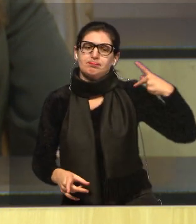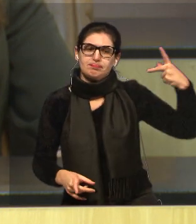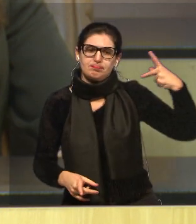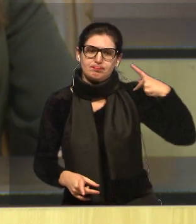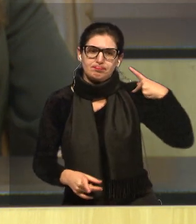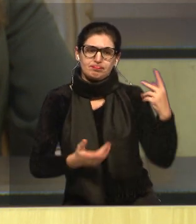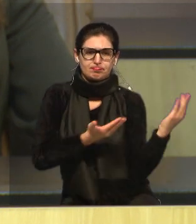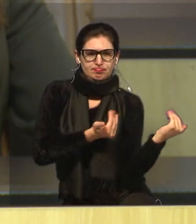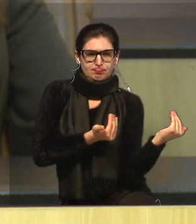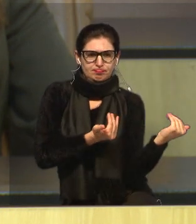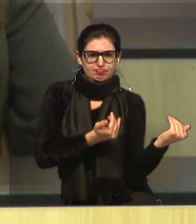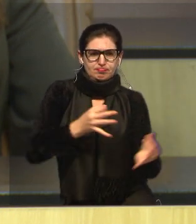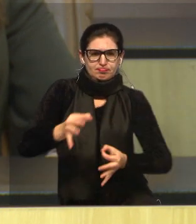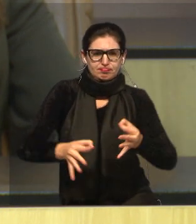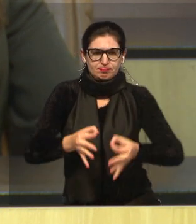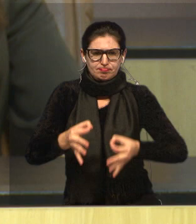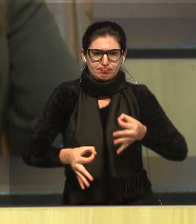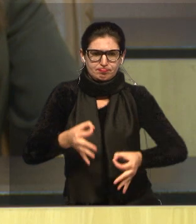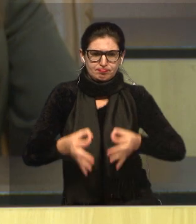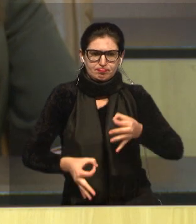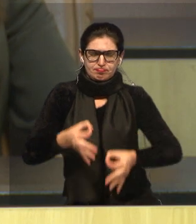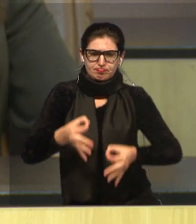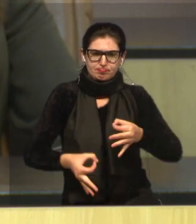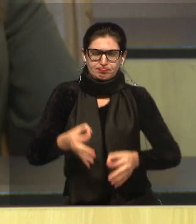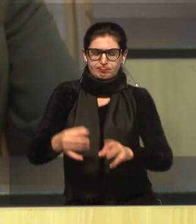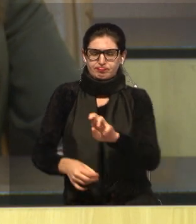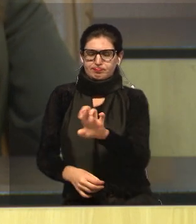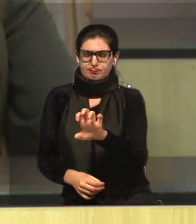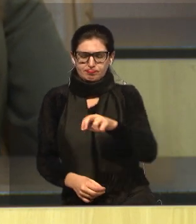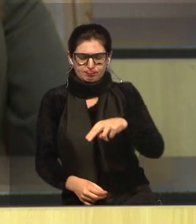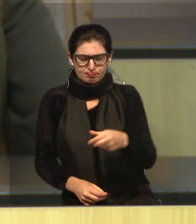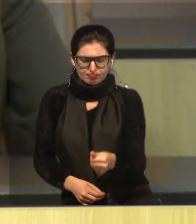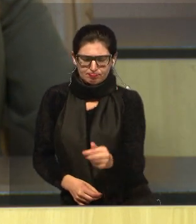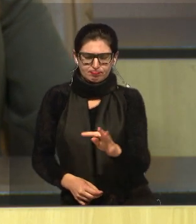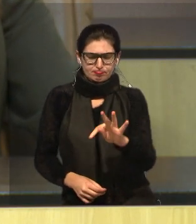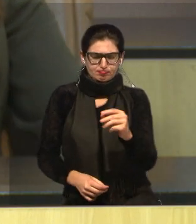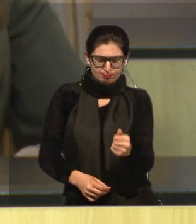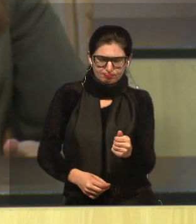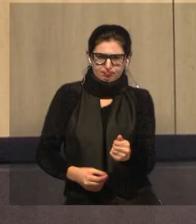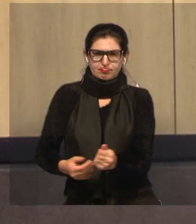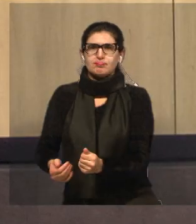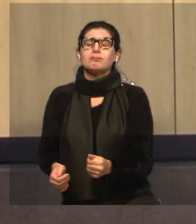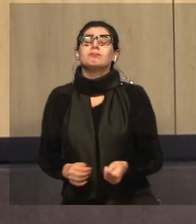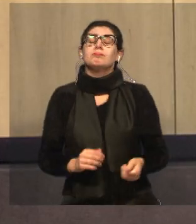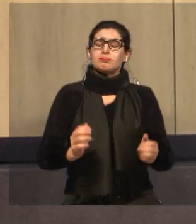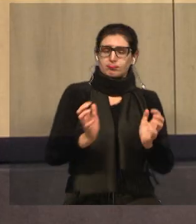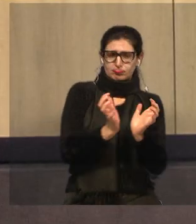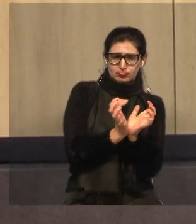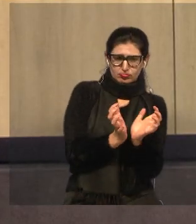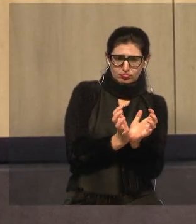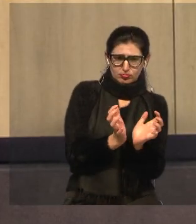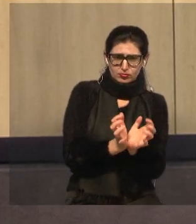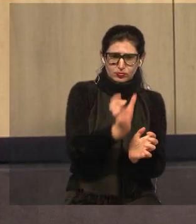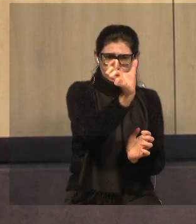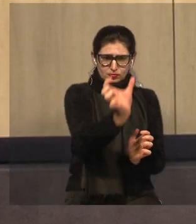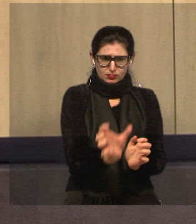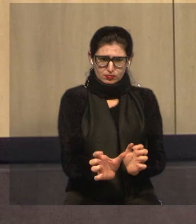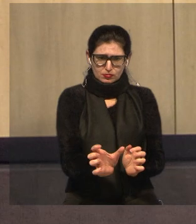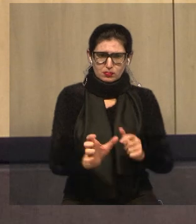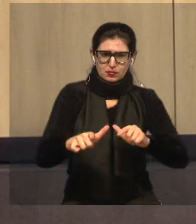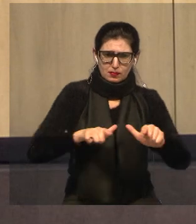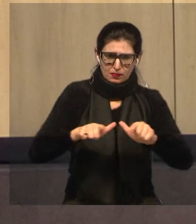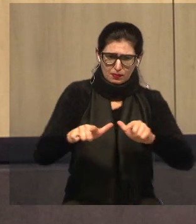e da Juventude, doutora Renata Riviti, que tem se mostrado muito competente para que